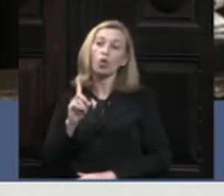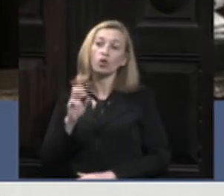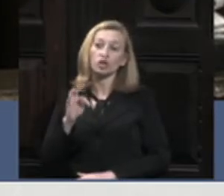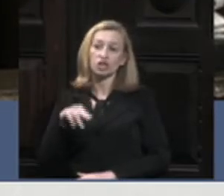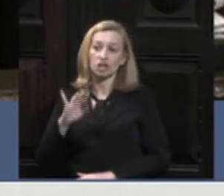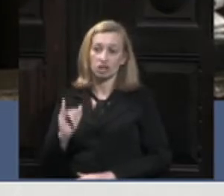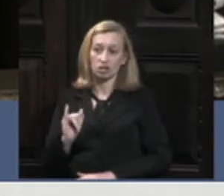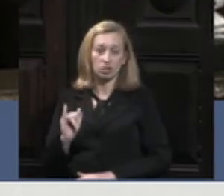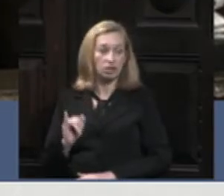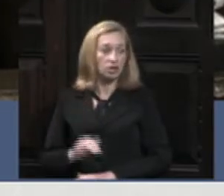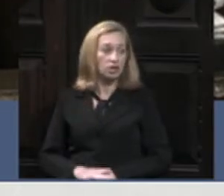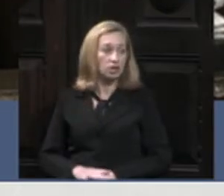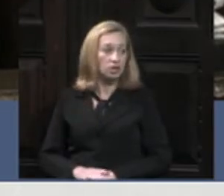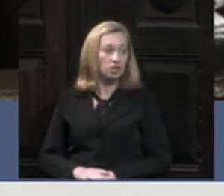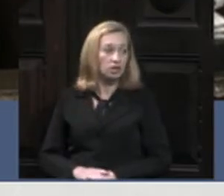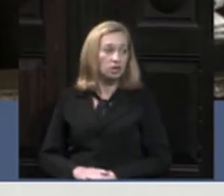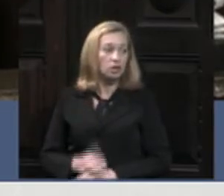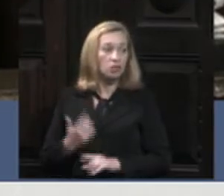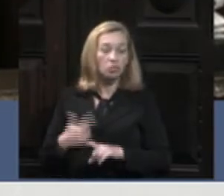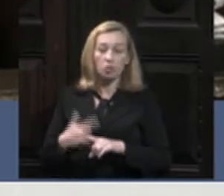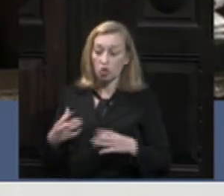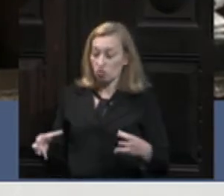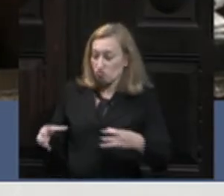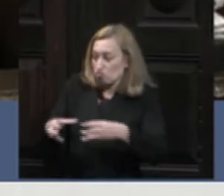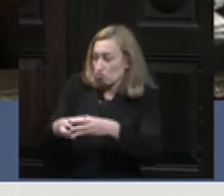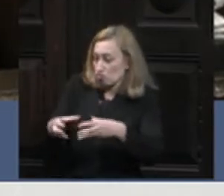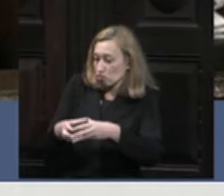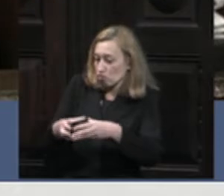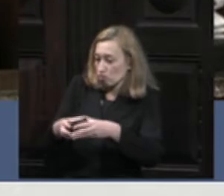Inidôneas, que os consórcios formados